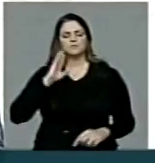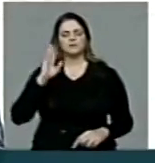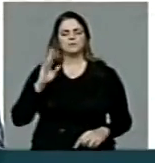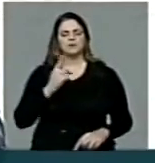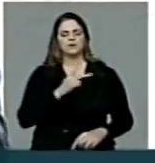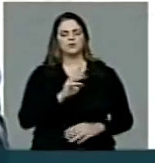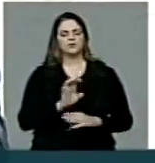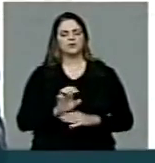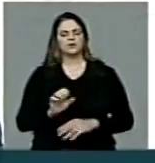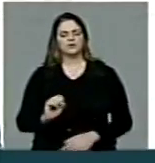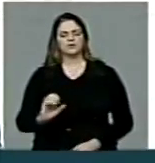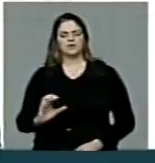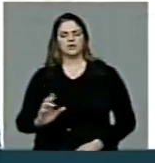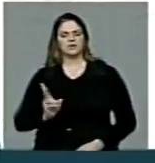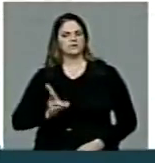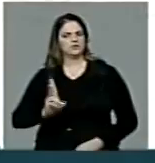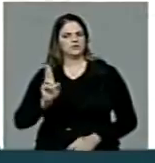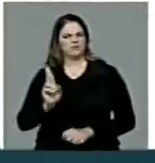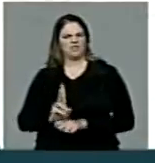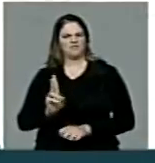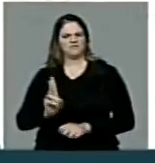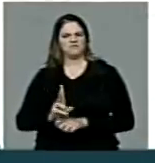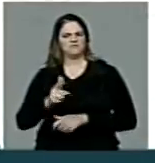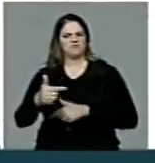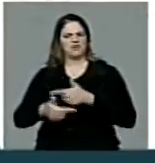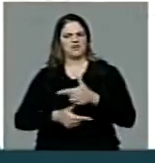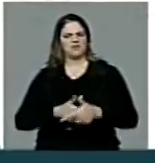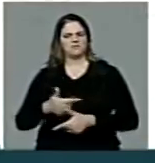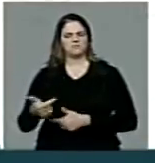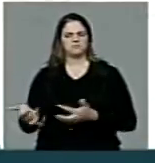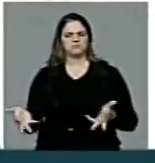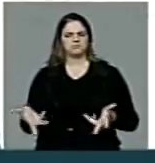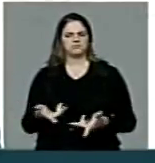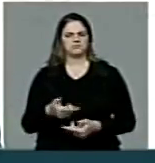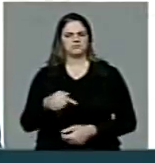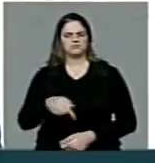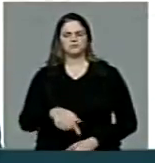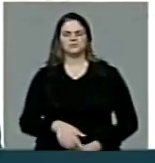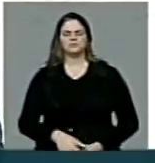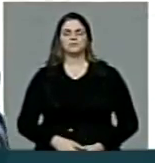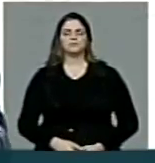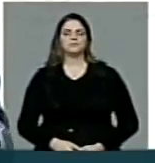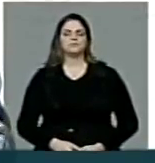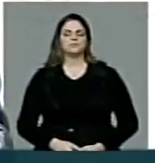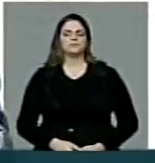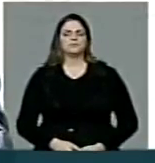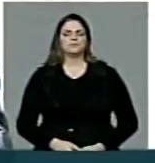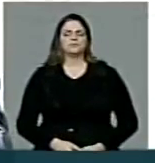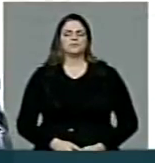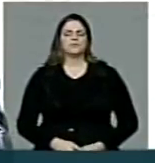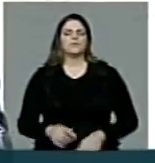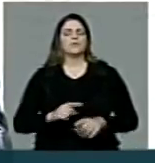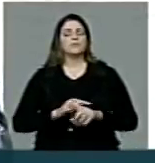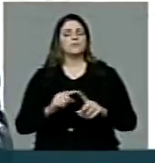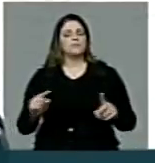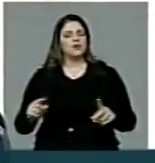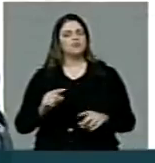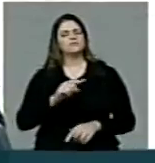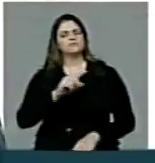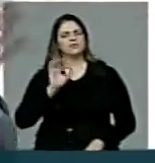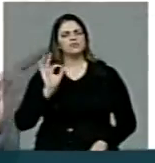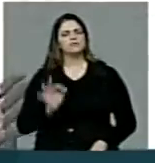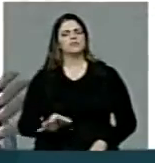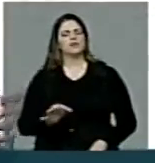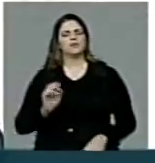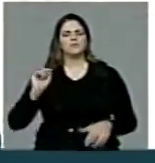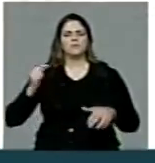a sua Santa Catarina, o senhor tem feito um trabalho extraordinário nessa casa. Mas dizer que nós temos que aprofundar. O senhor mesmo está dizendo, não